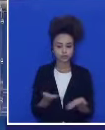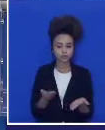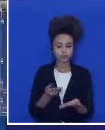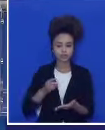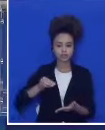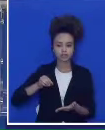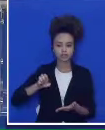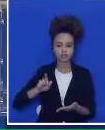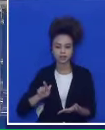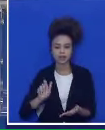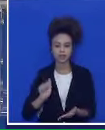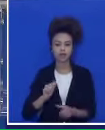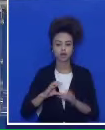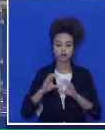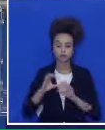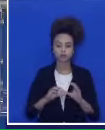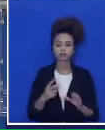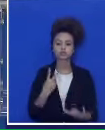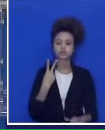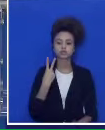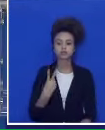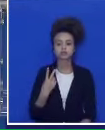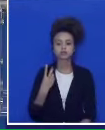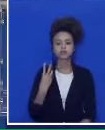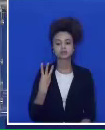noite da Mega Sena. É o concurso